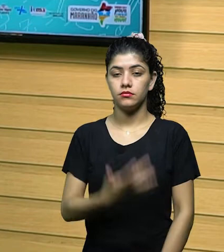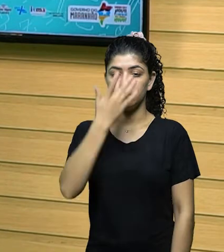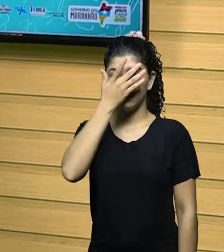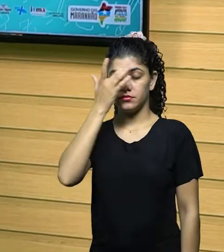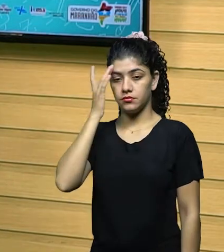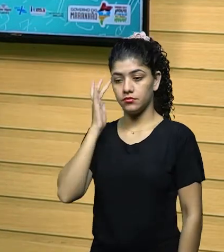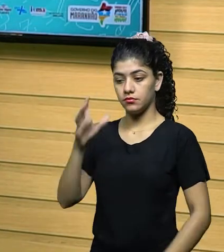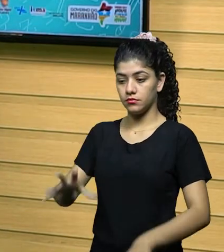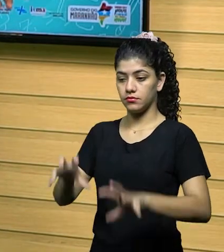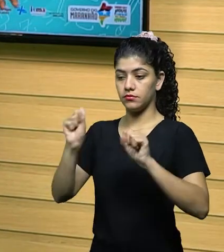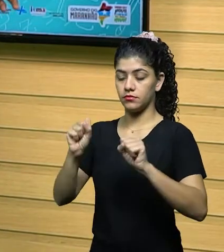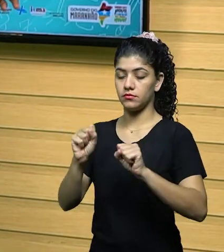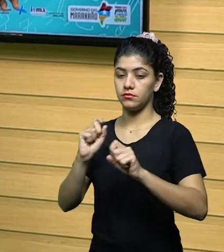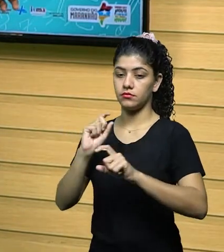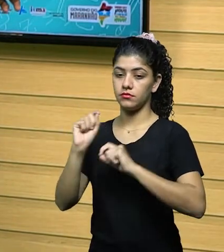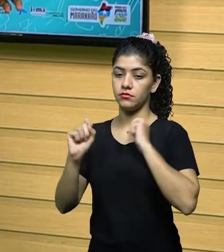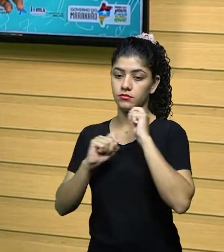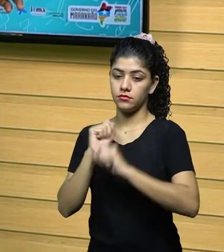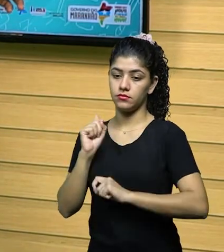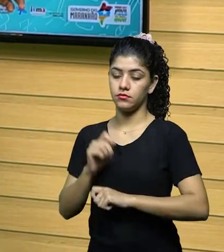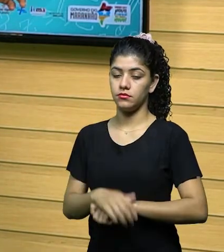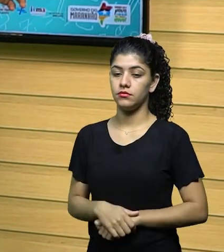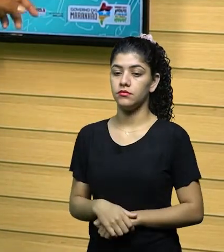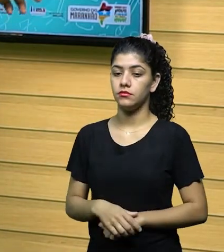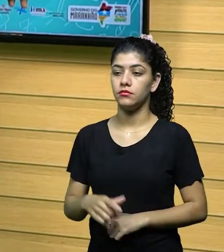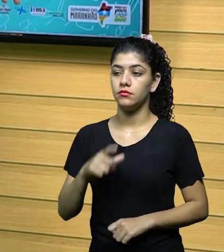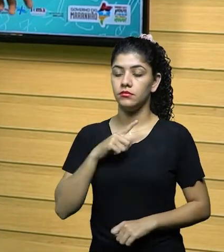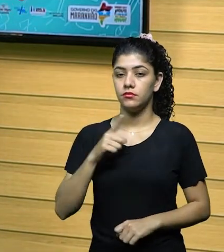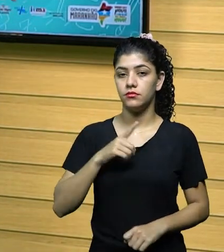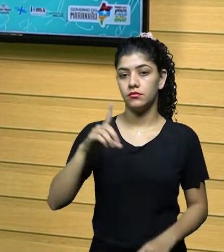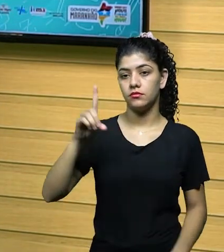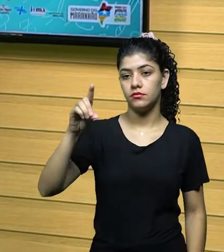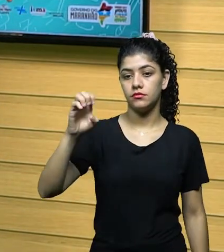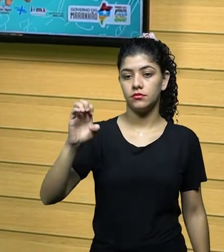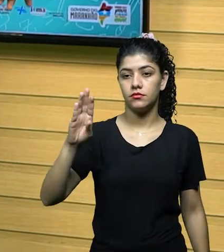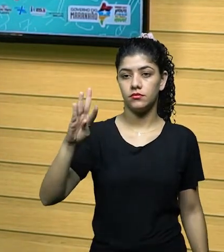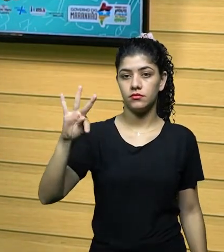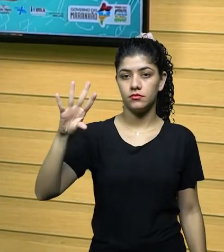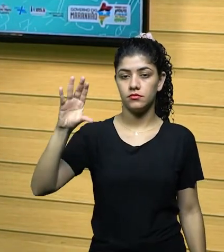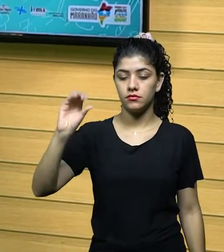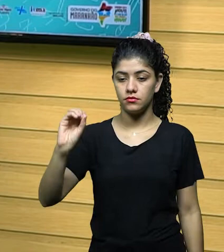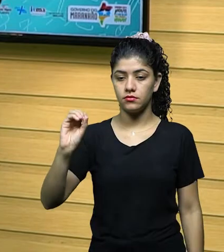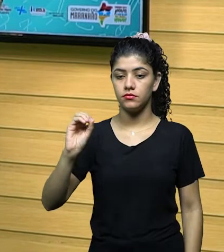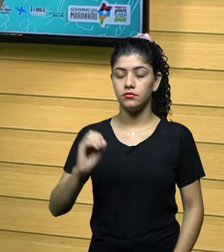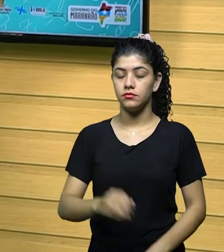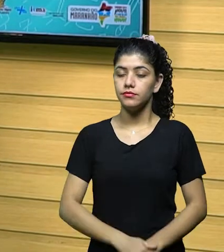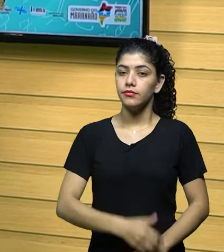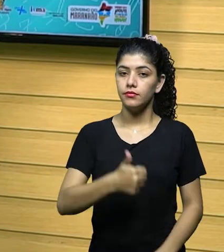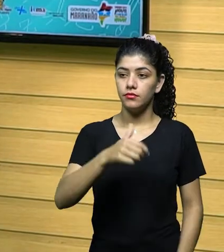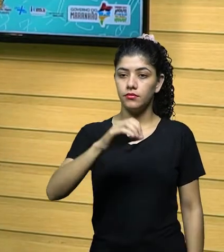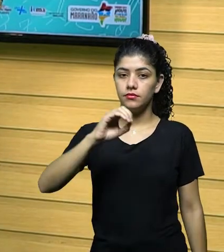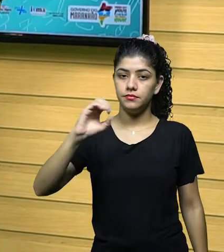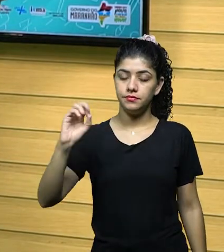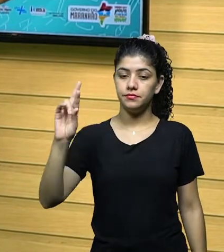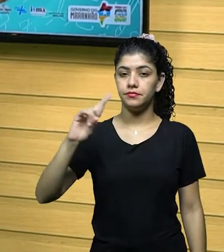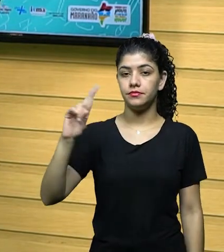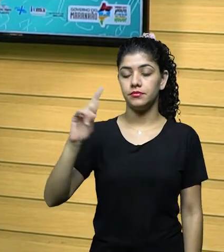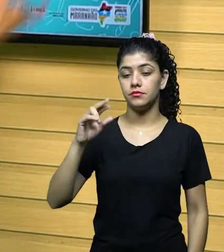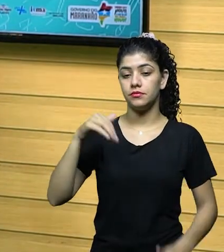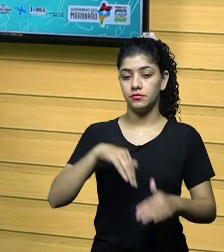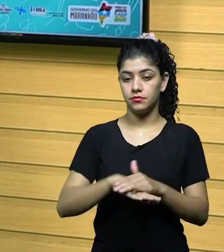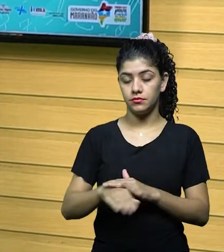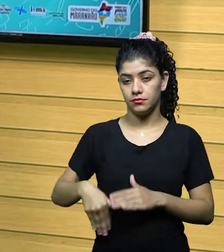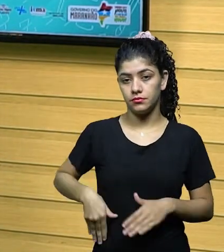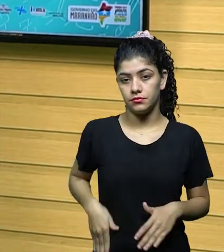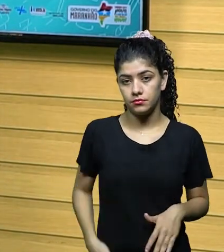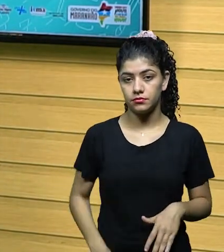788,67. Na hora que o cliente faz um saque, entrou um débito lá no ativo do cliente. Está aqui, ó, R$ 100. Esse R$ 100